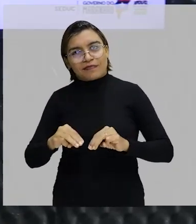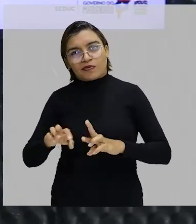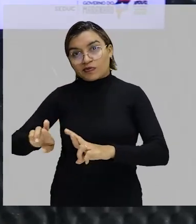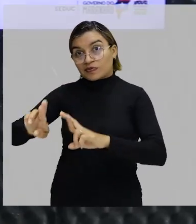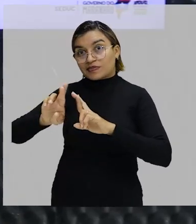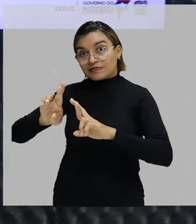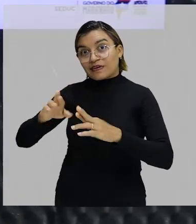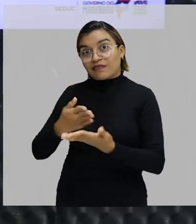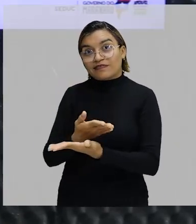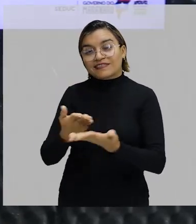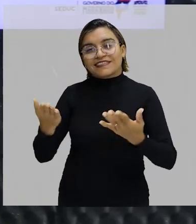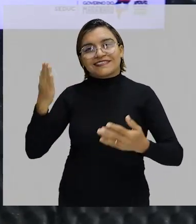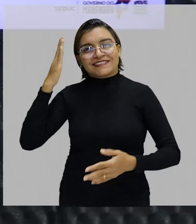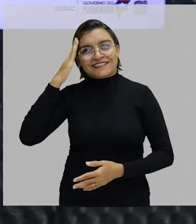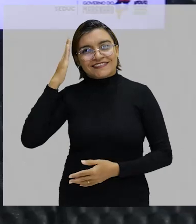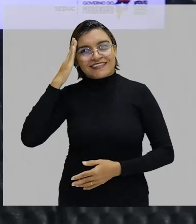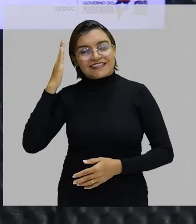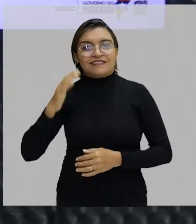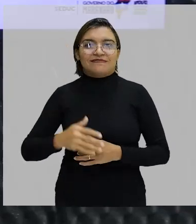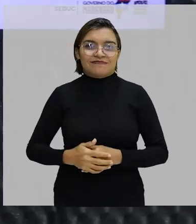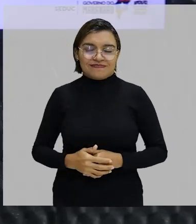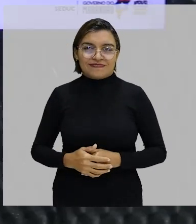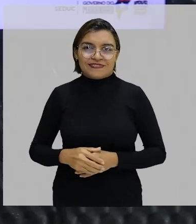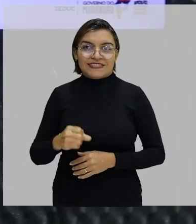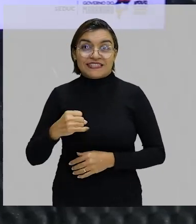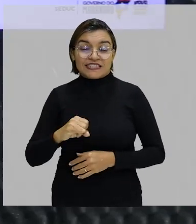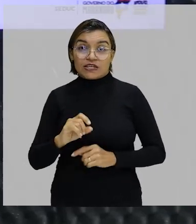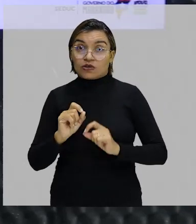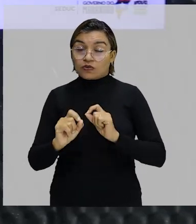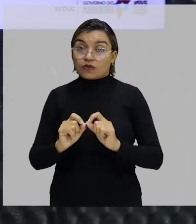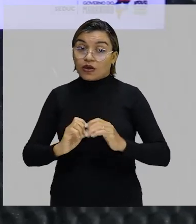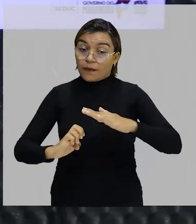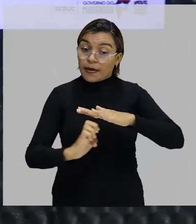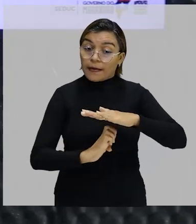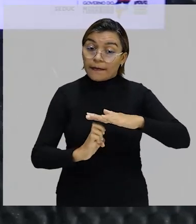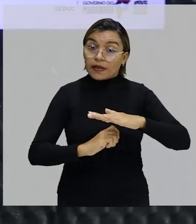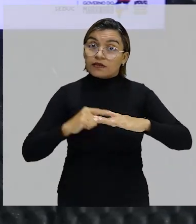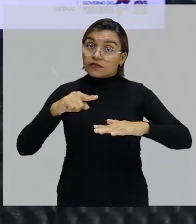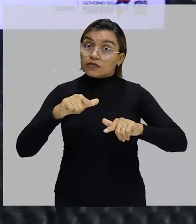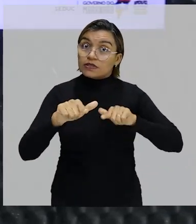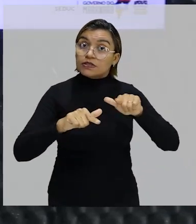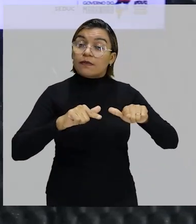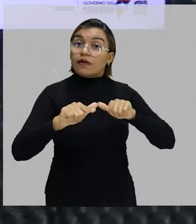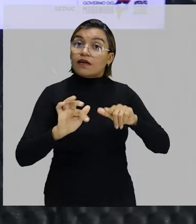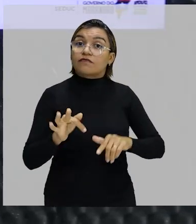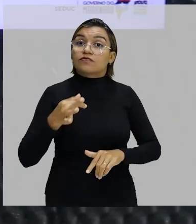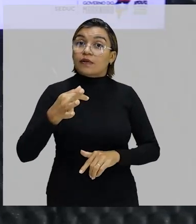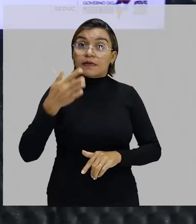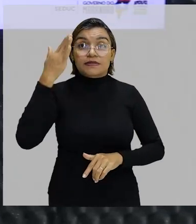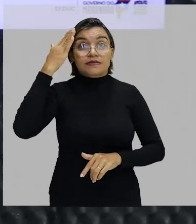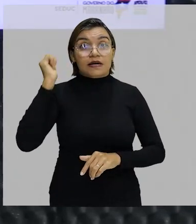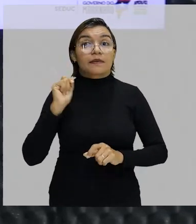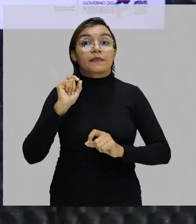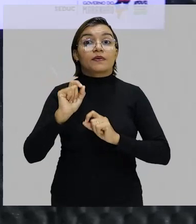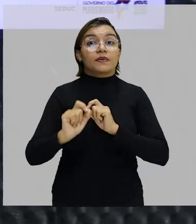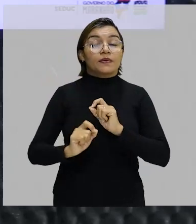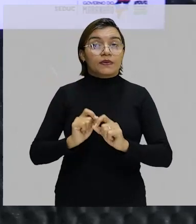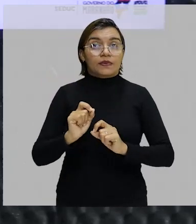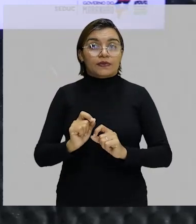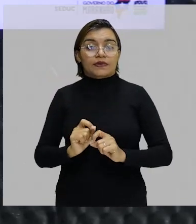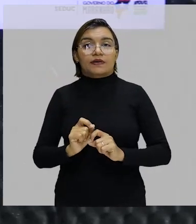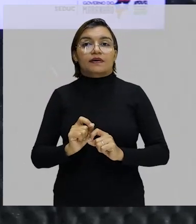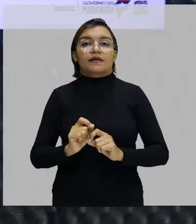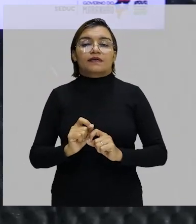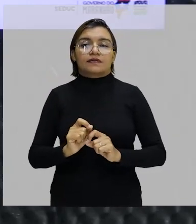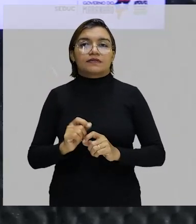Espero que vocês tenham entendido. E se, de repente, numa empresa que vocês venham a trabalhar, vocês saibam